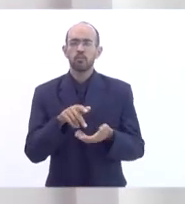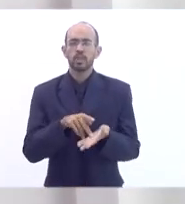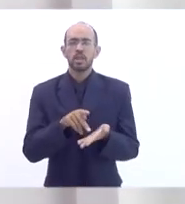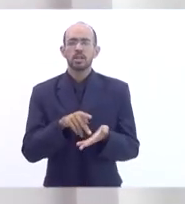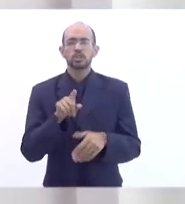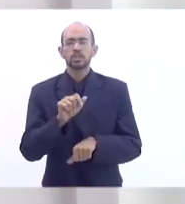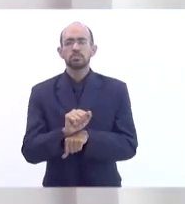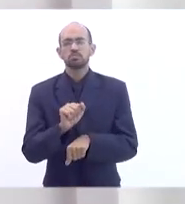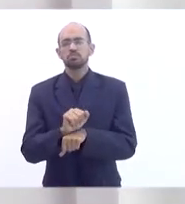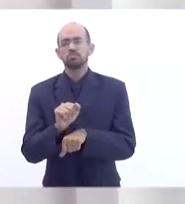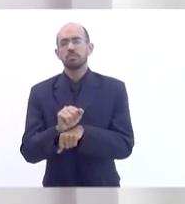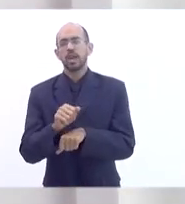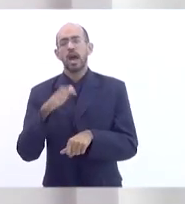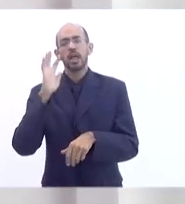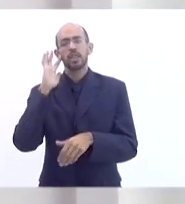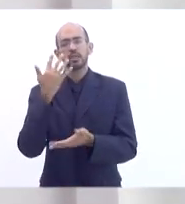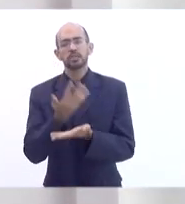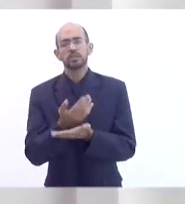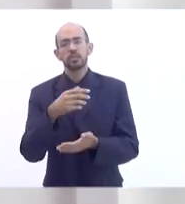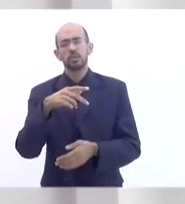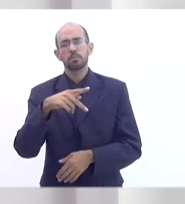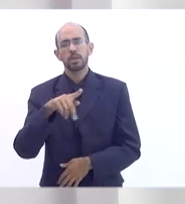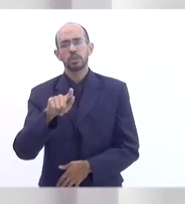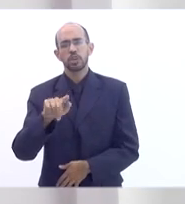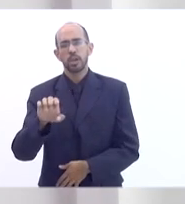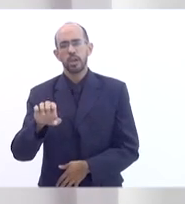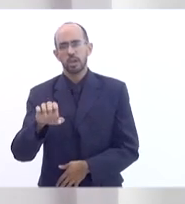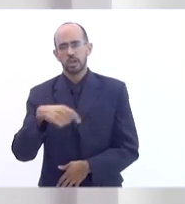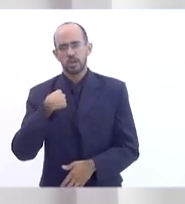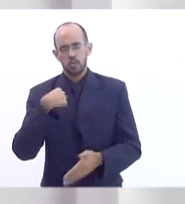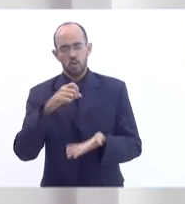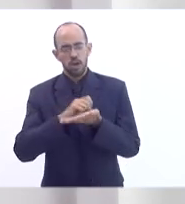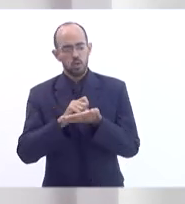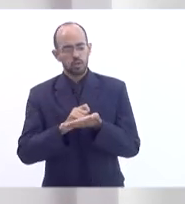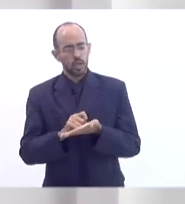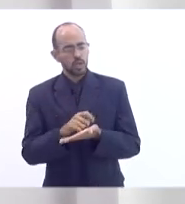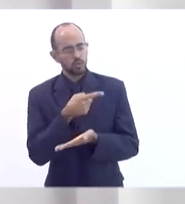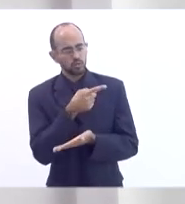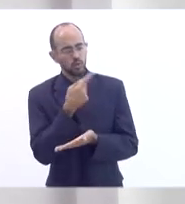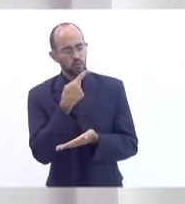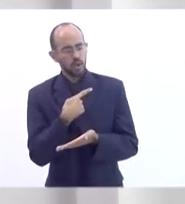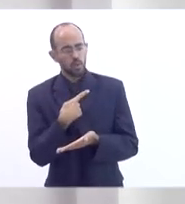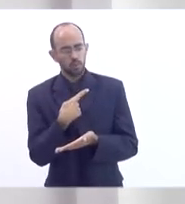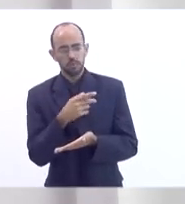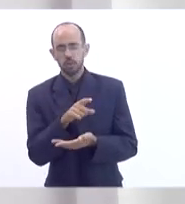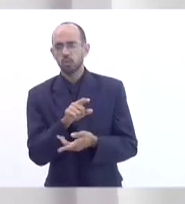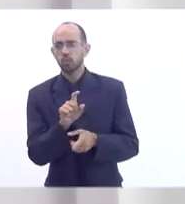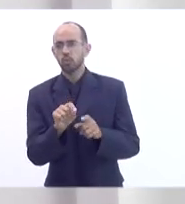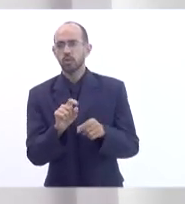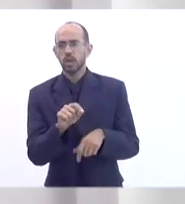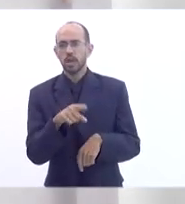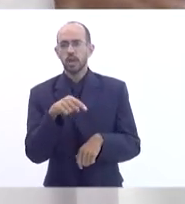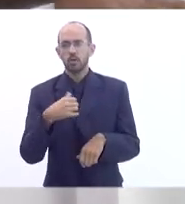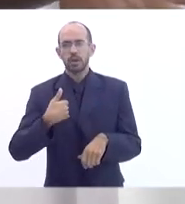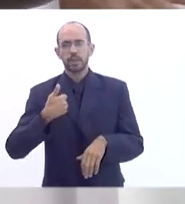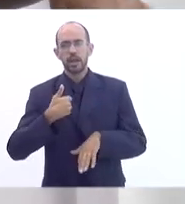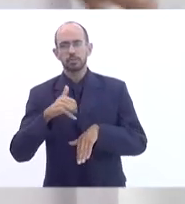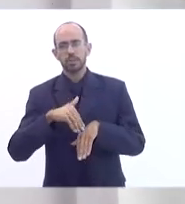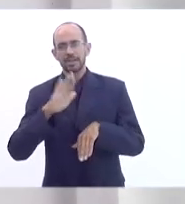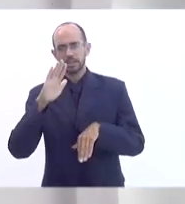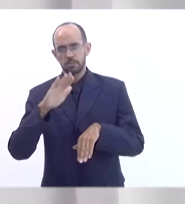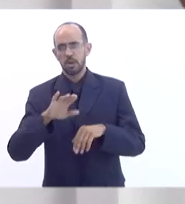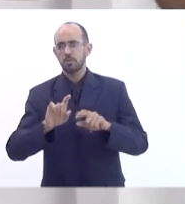parecer favorável da PG Eu anotei o senhor falou só falou sobre acima da idade porque porque essa lei